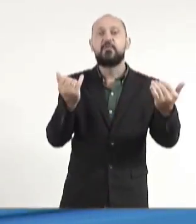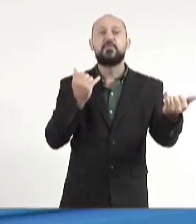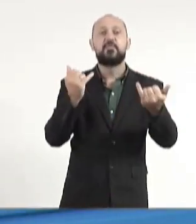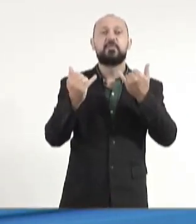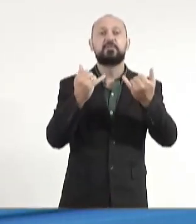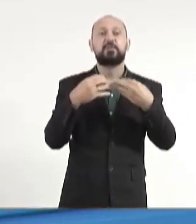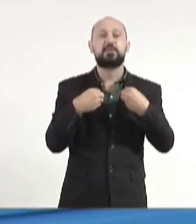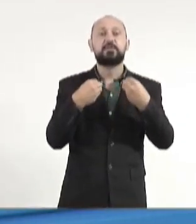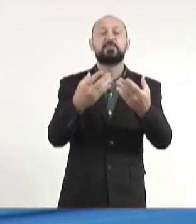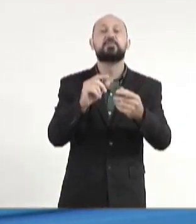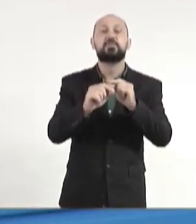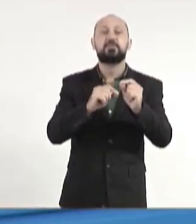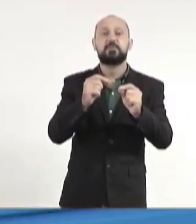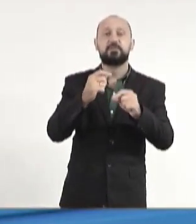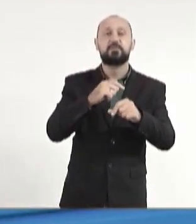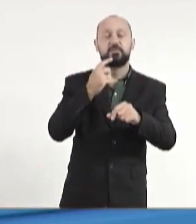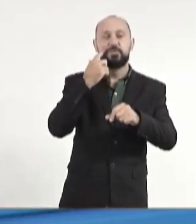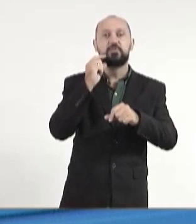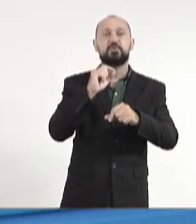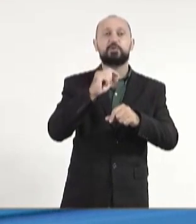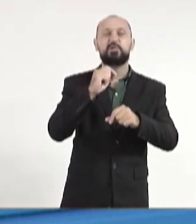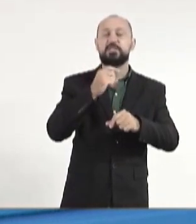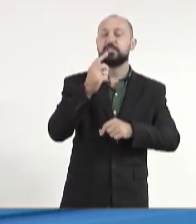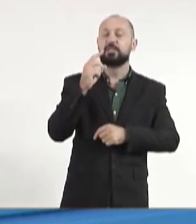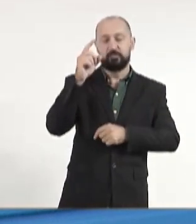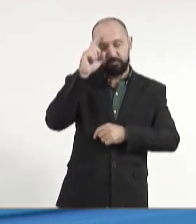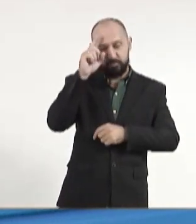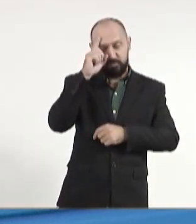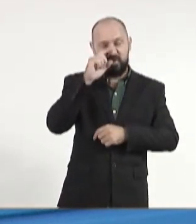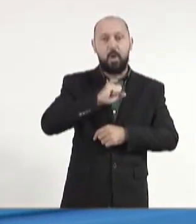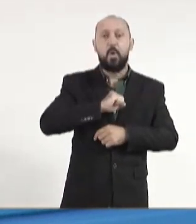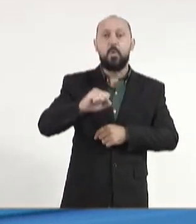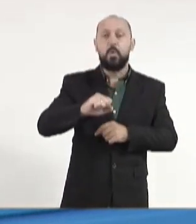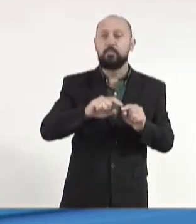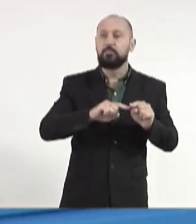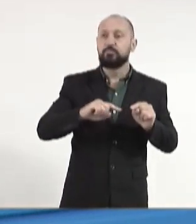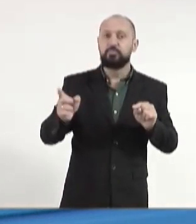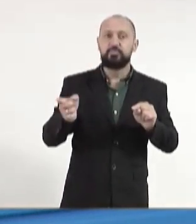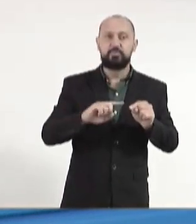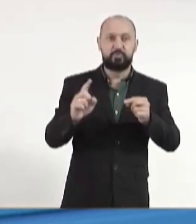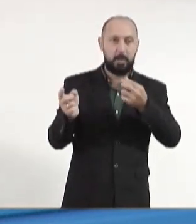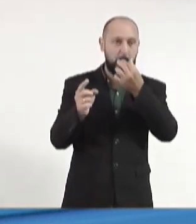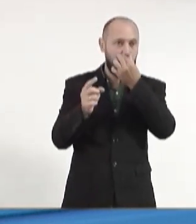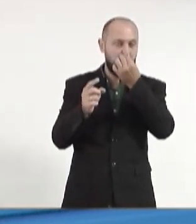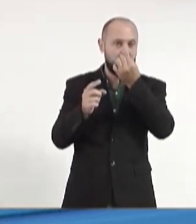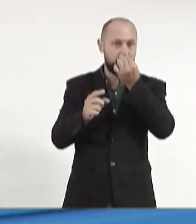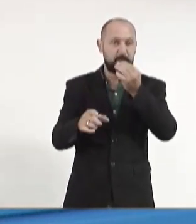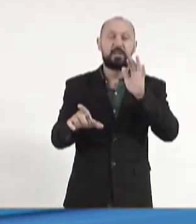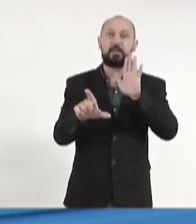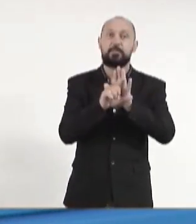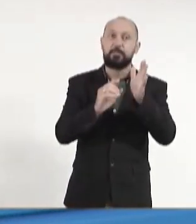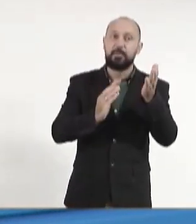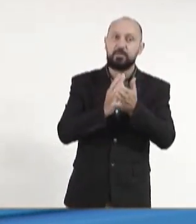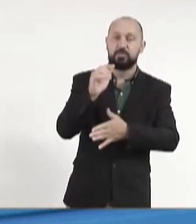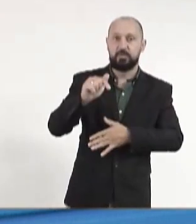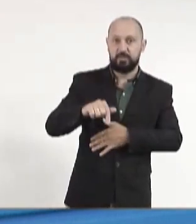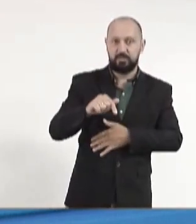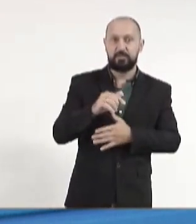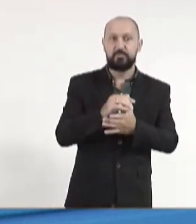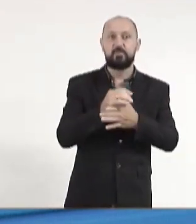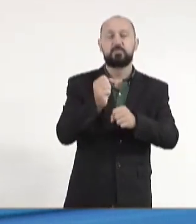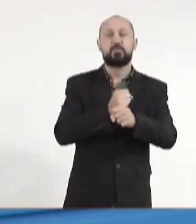publicado recentemente. E agora, então, com o acórdão publicado, o deputado Paulo Duarte celebrou essa publicação e